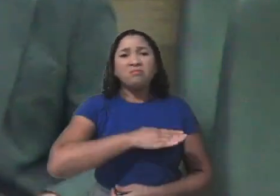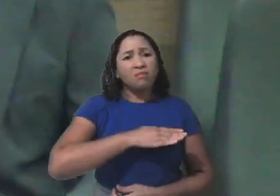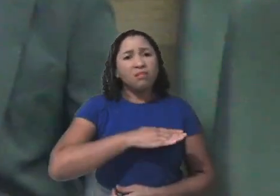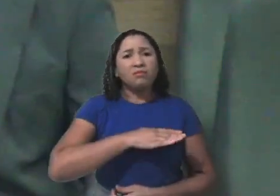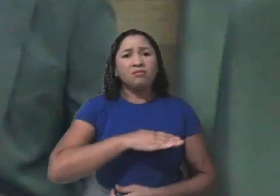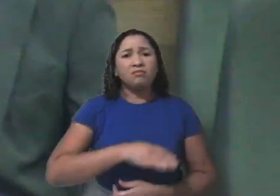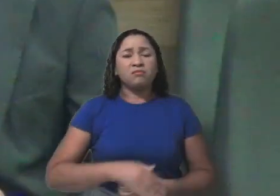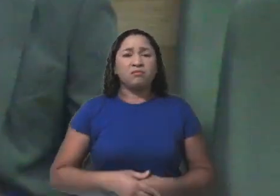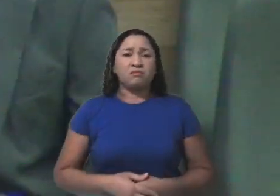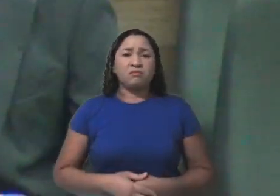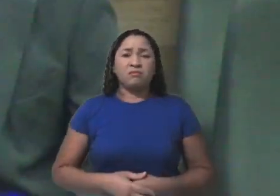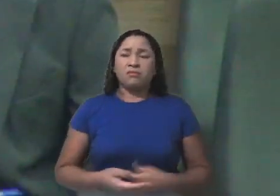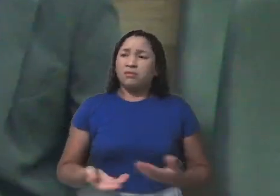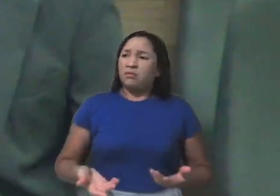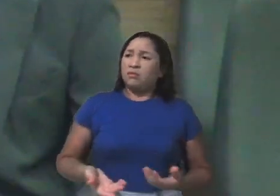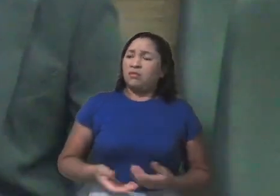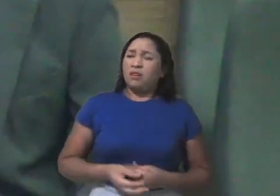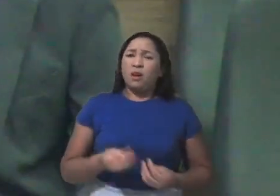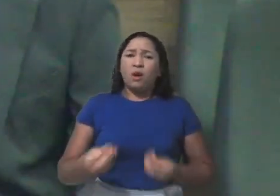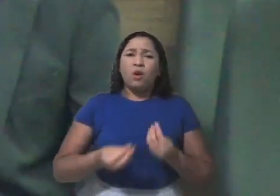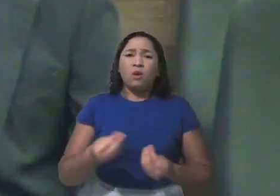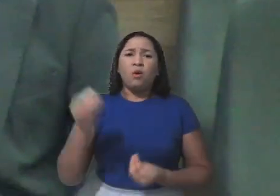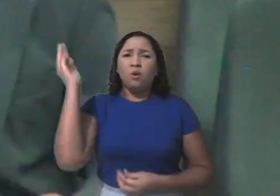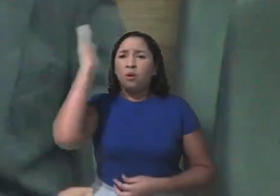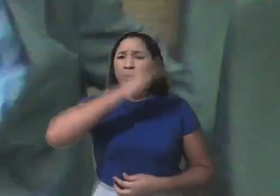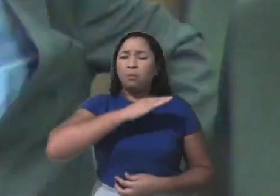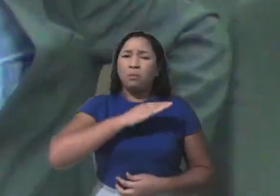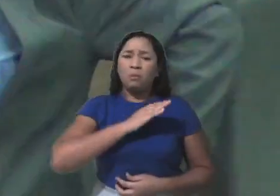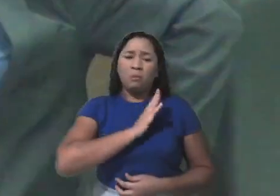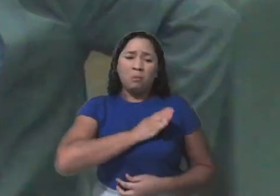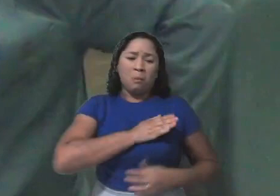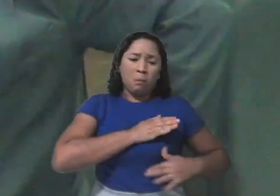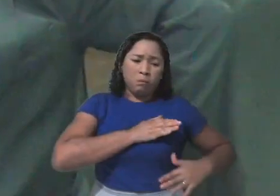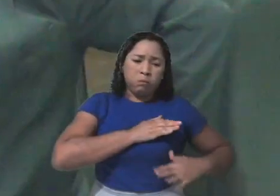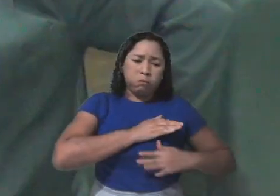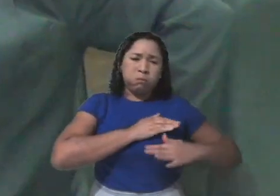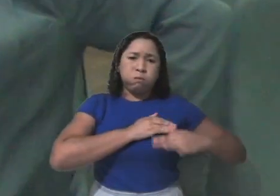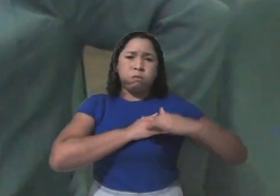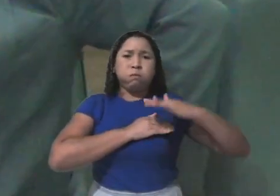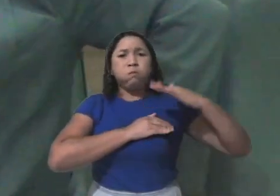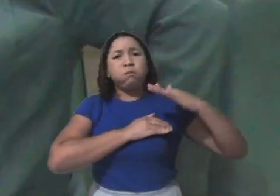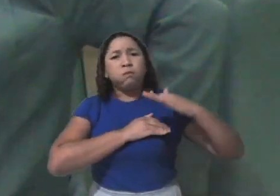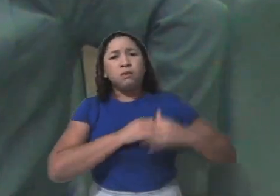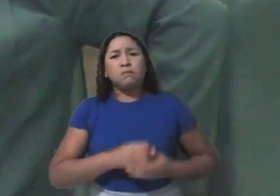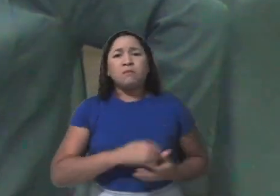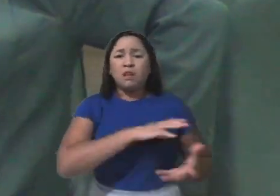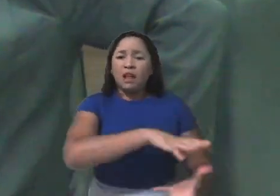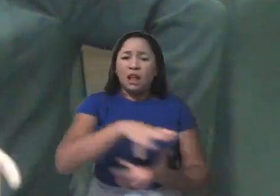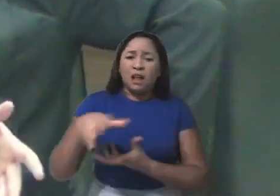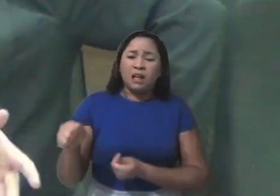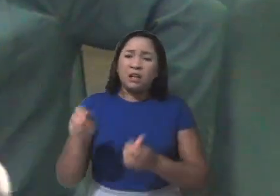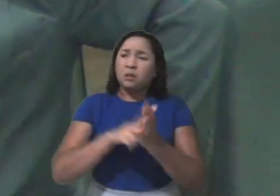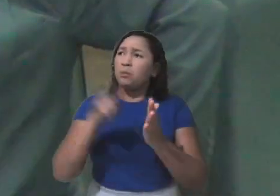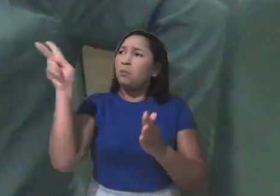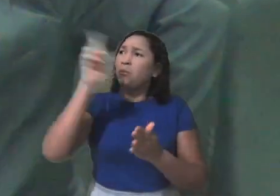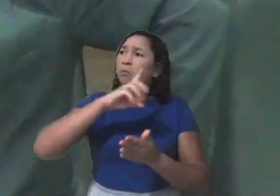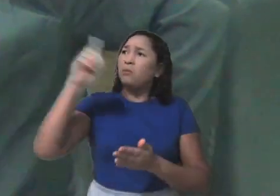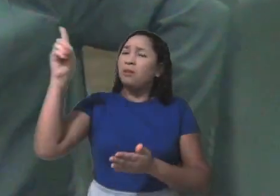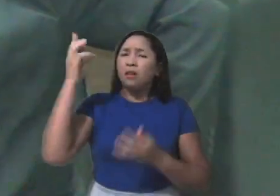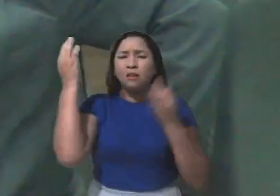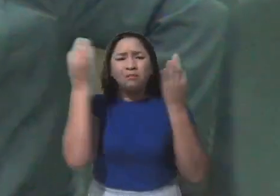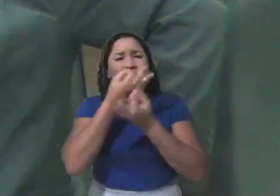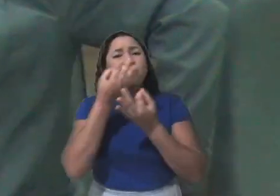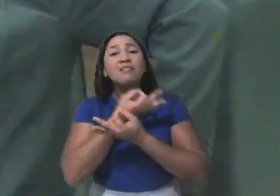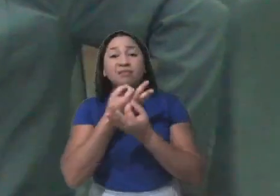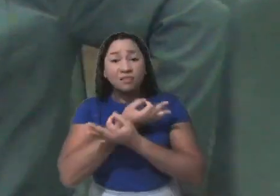mal surgiu no coração de Lúcifer? A criação de Deus era perfeita. Como surgiu o mal no coração de